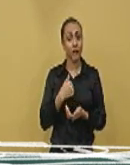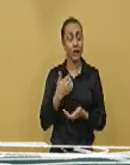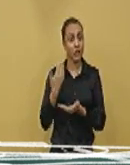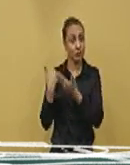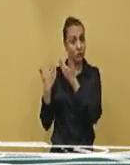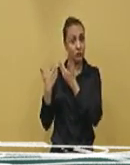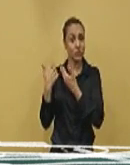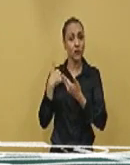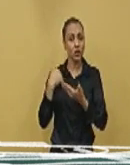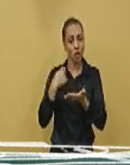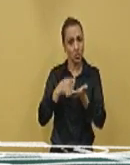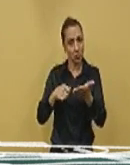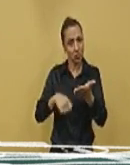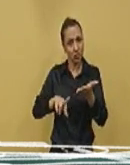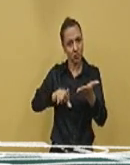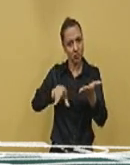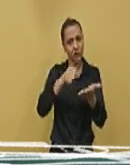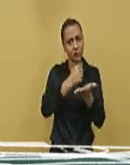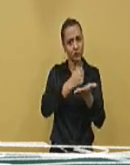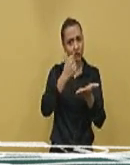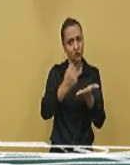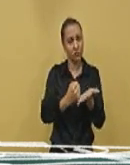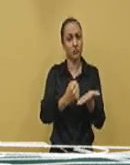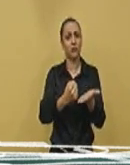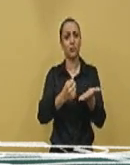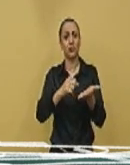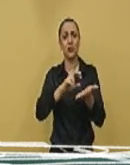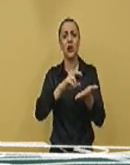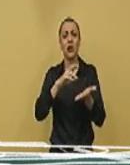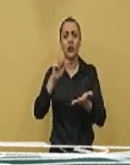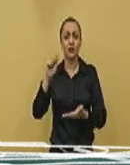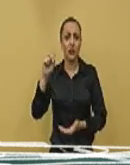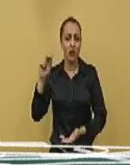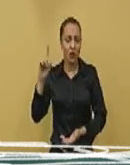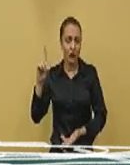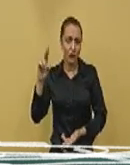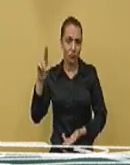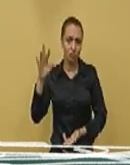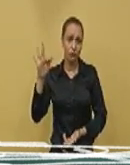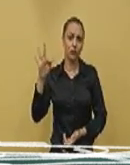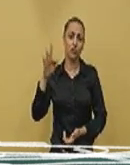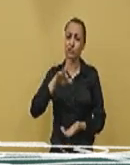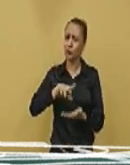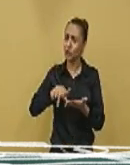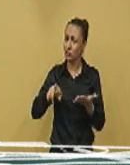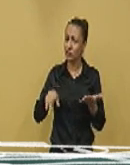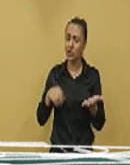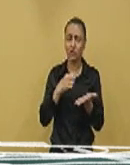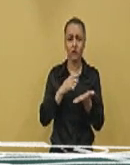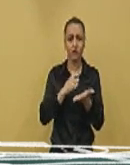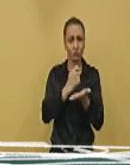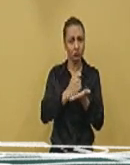Recentemente, eu assinei vários documentos do Sintef, da DUF, do DCE, né?